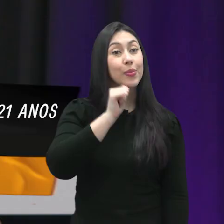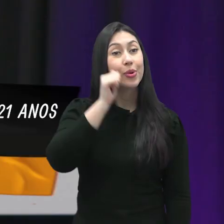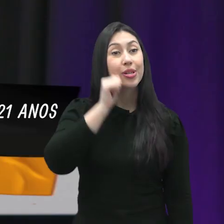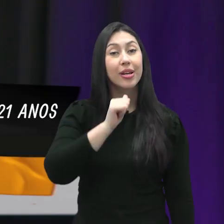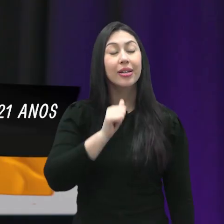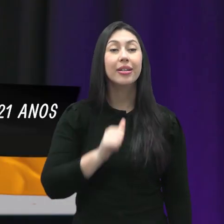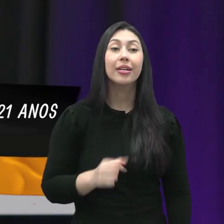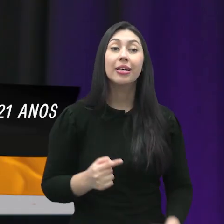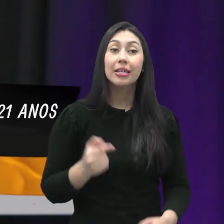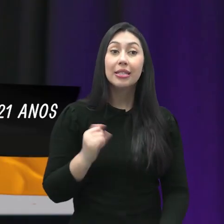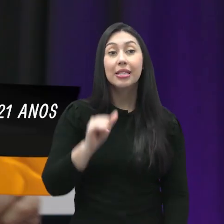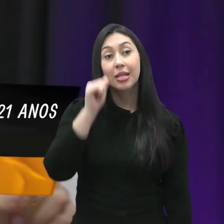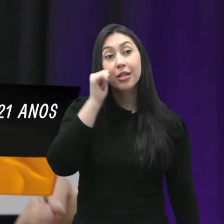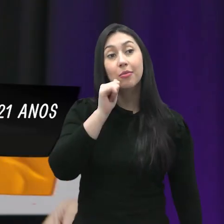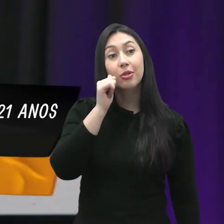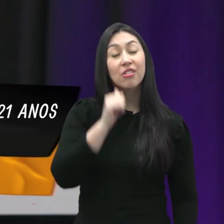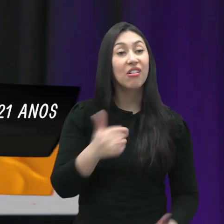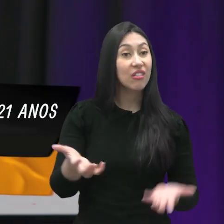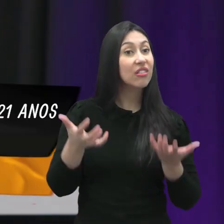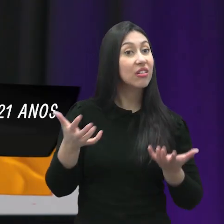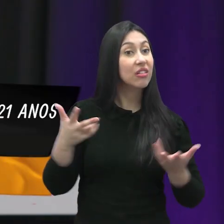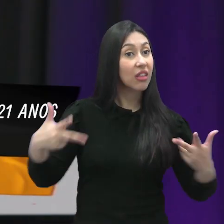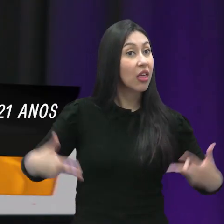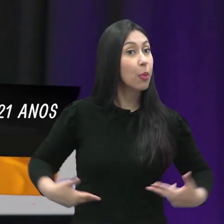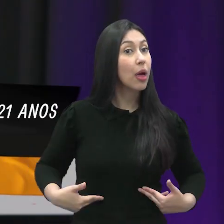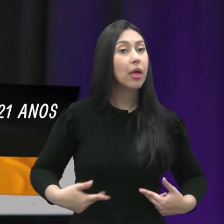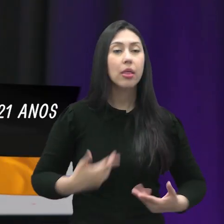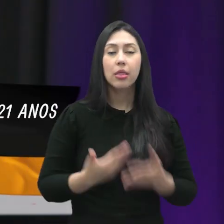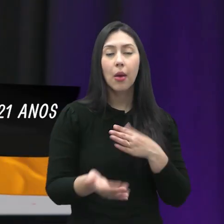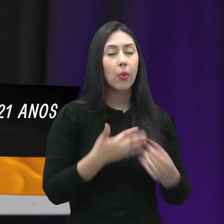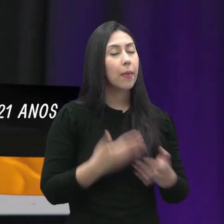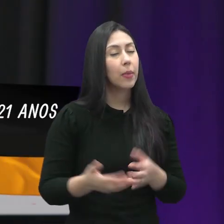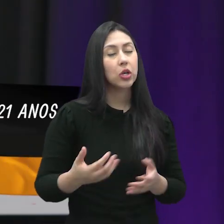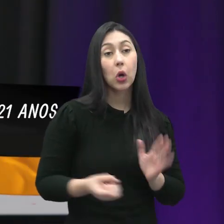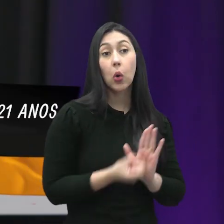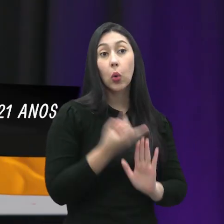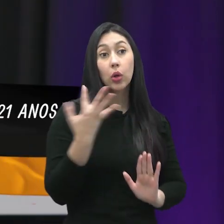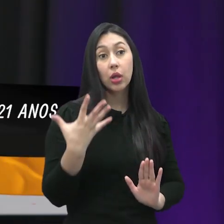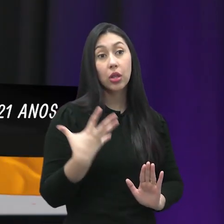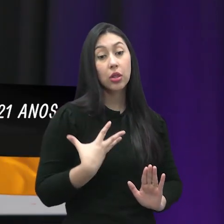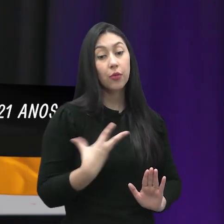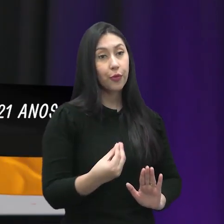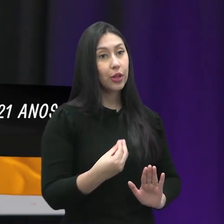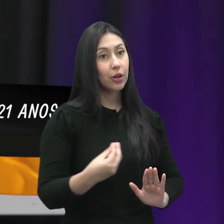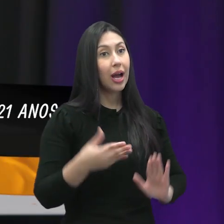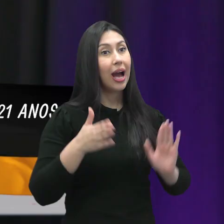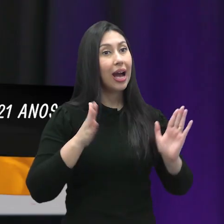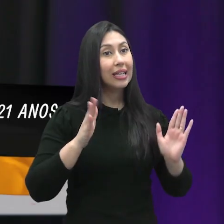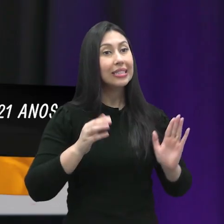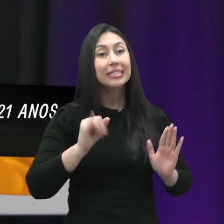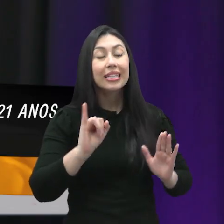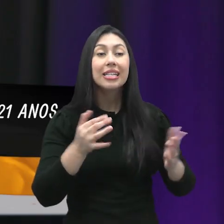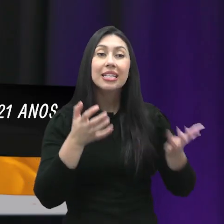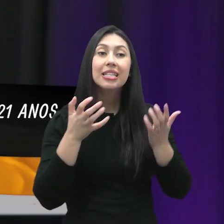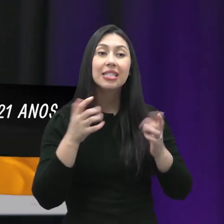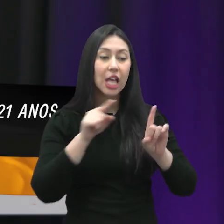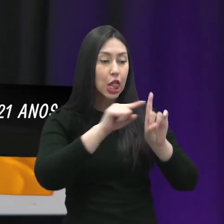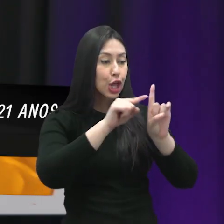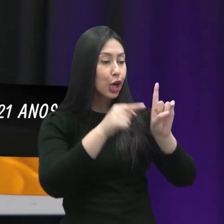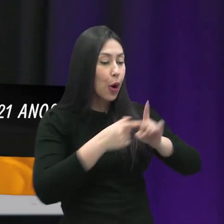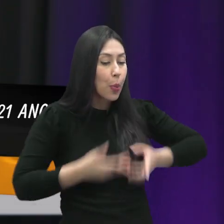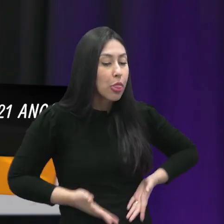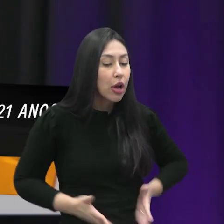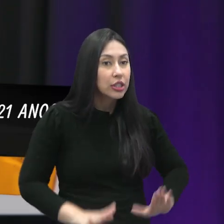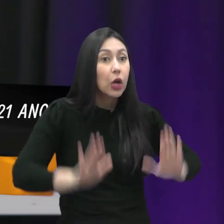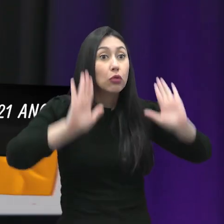E se a mulher quiser fazer, independente da quantidade de cesáreas também, a laqueadura após o parto, é possível também,